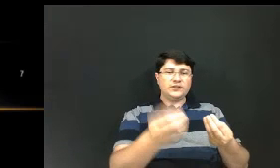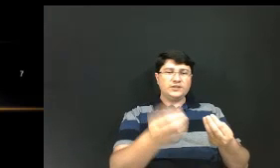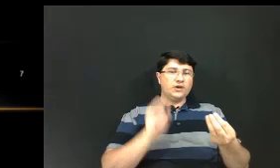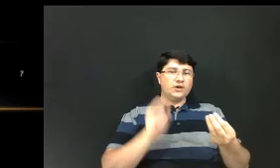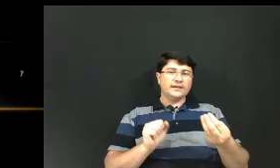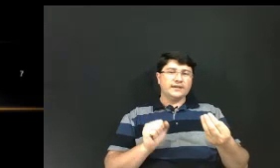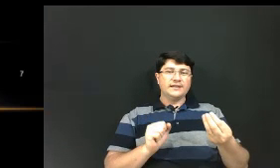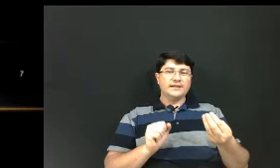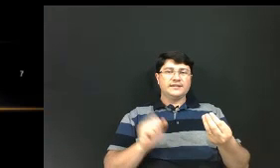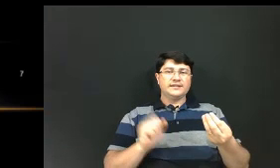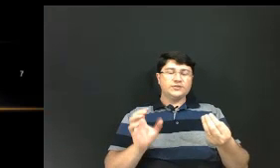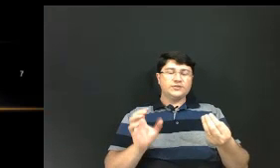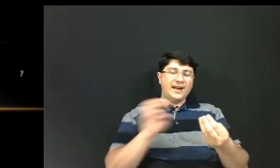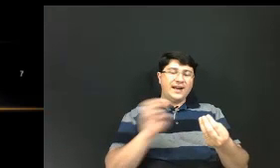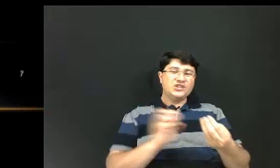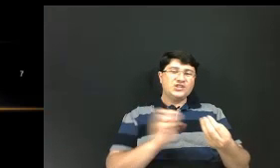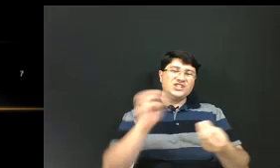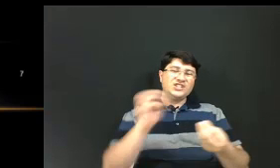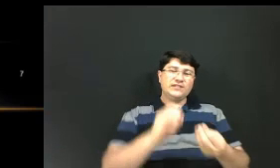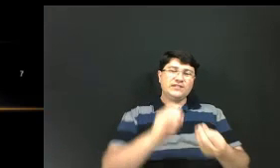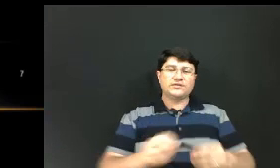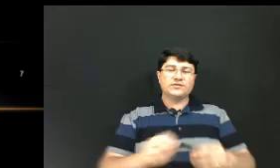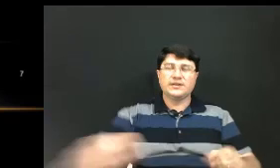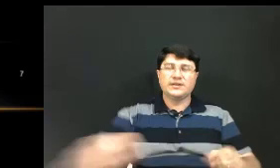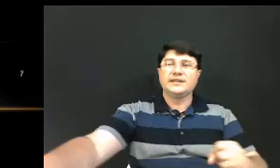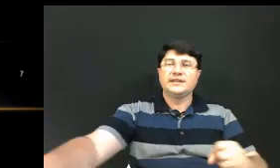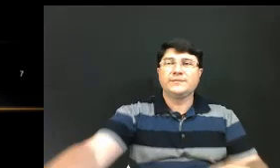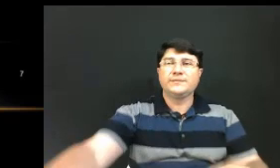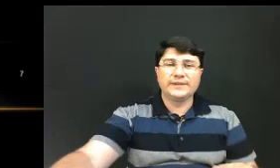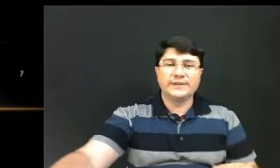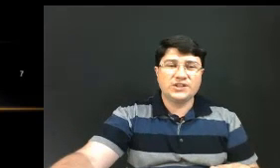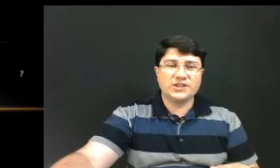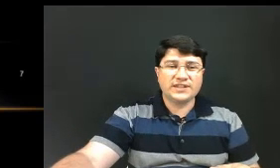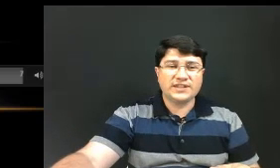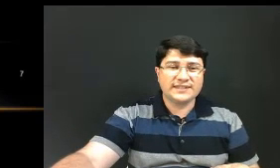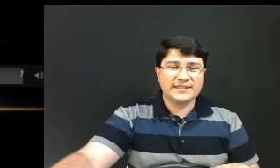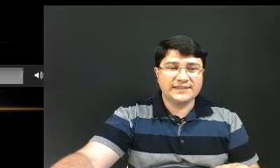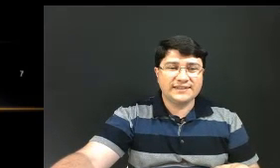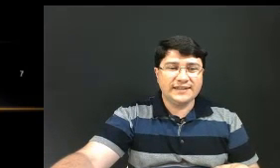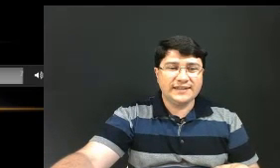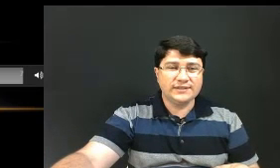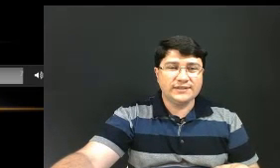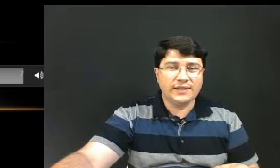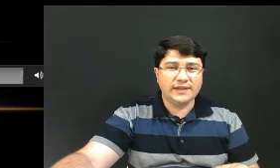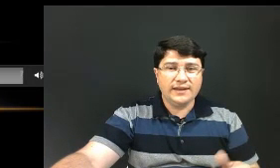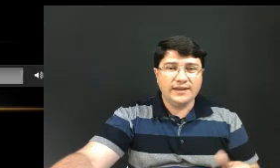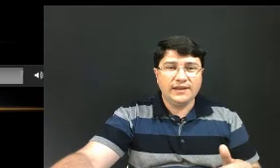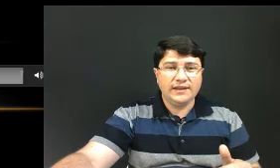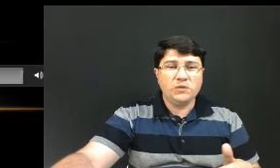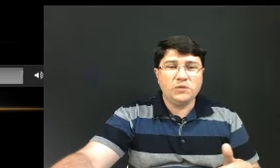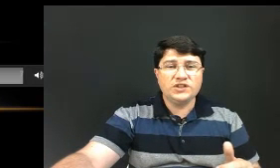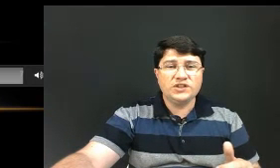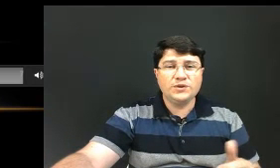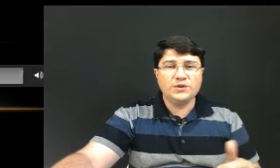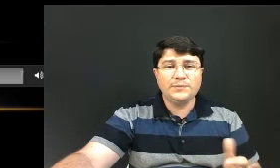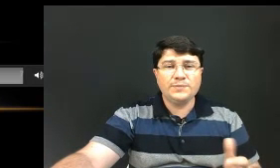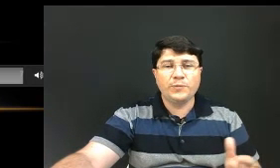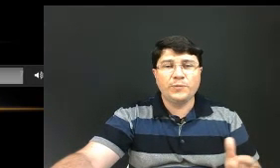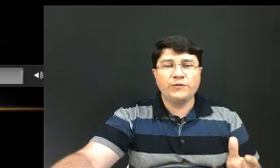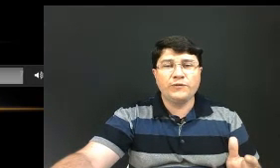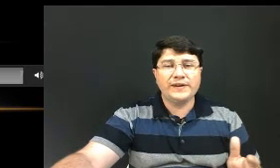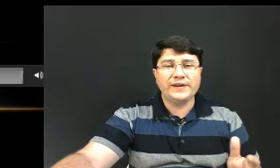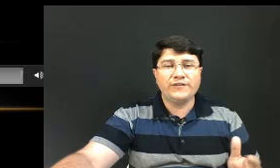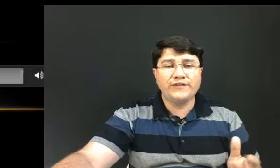para idiota. Então, são adjetivos que a gente está dando, né? E como a